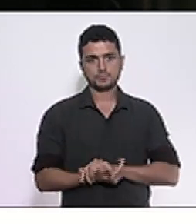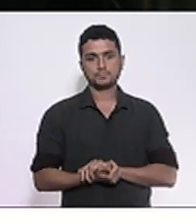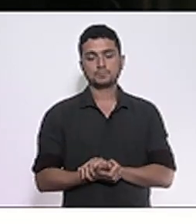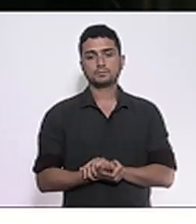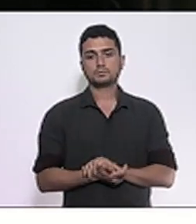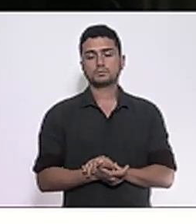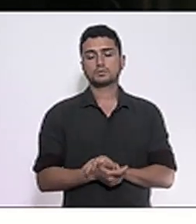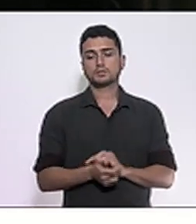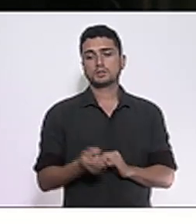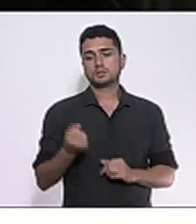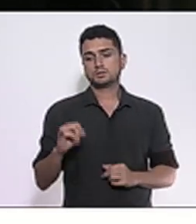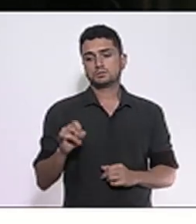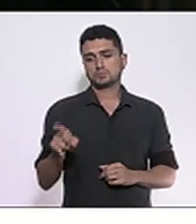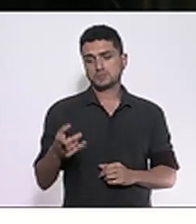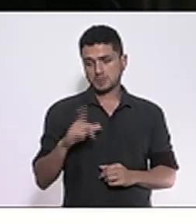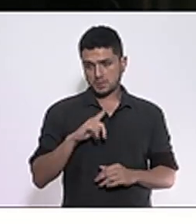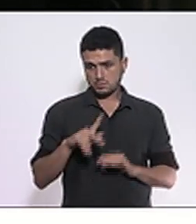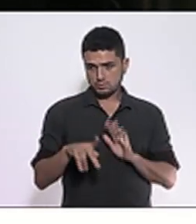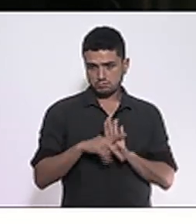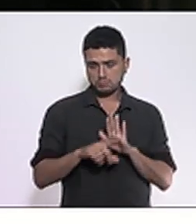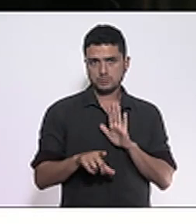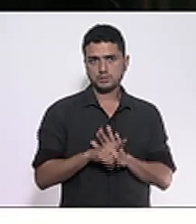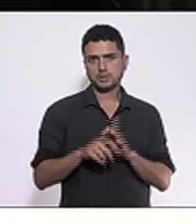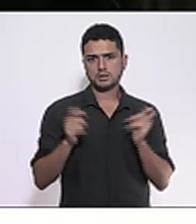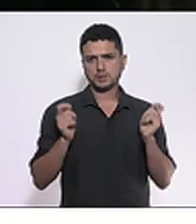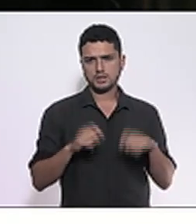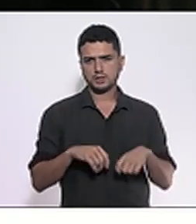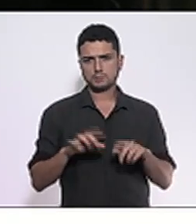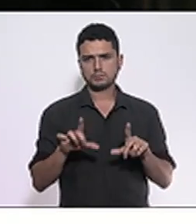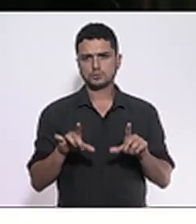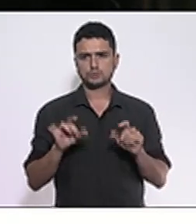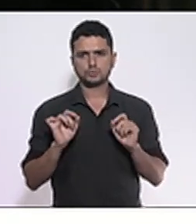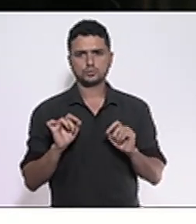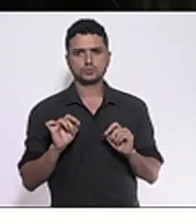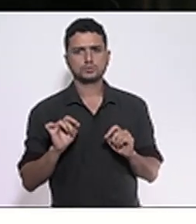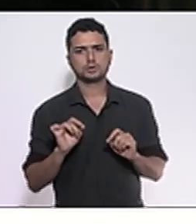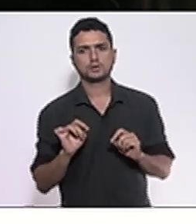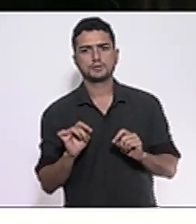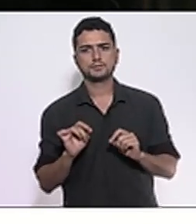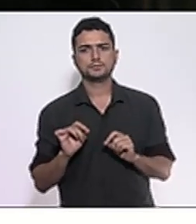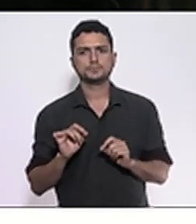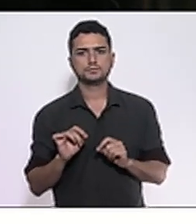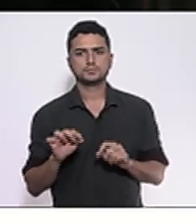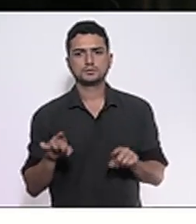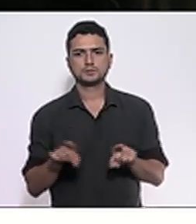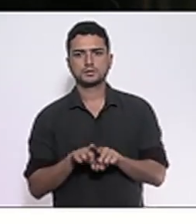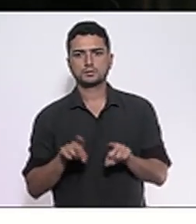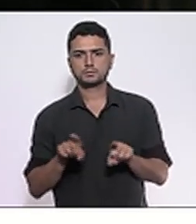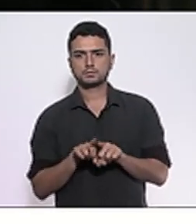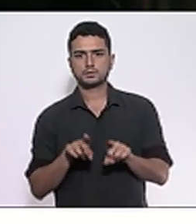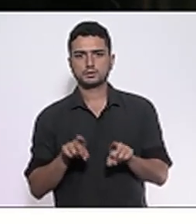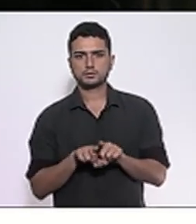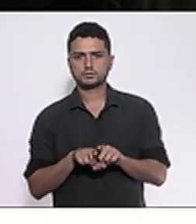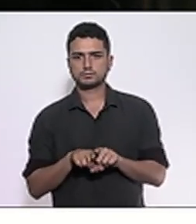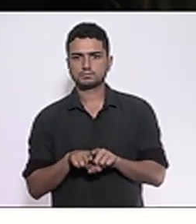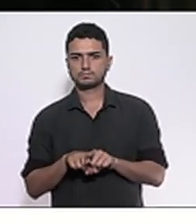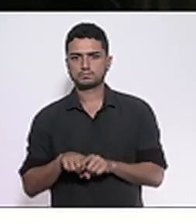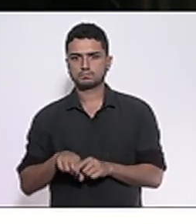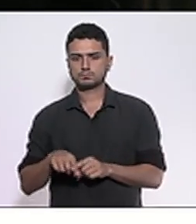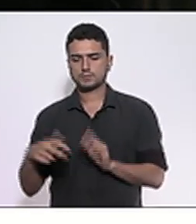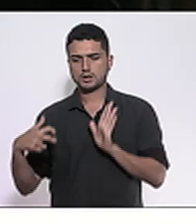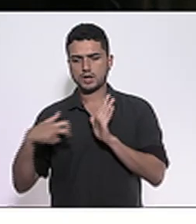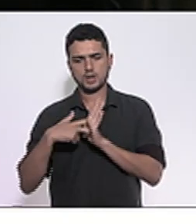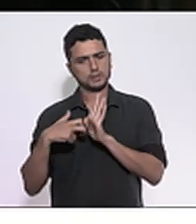para poder definir e punir